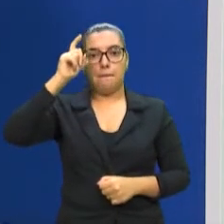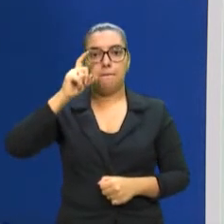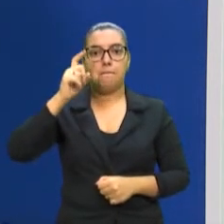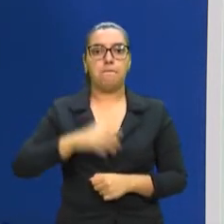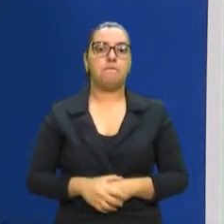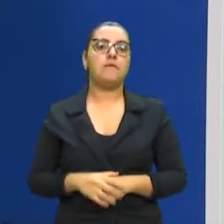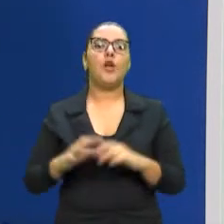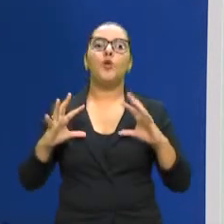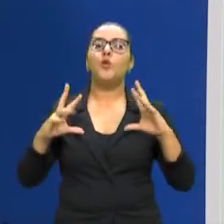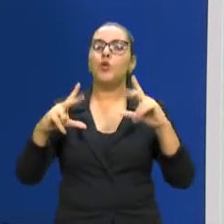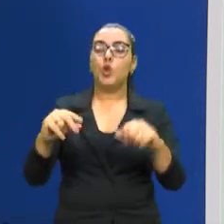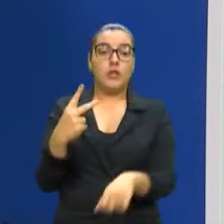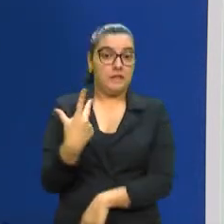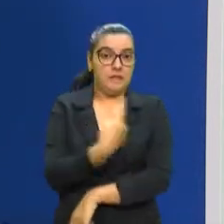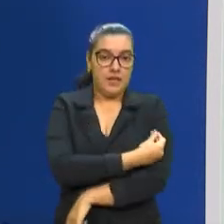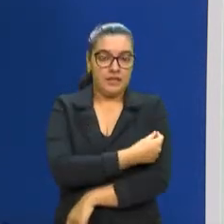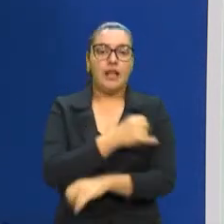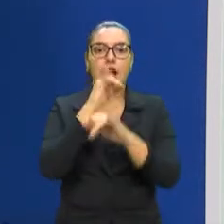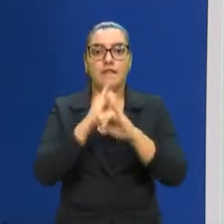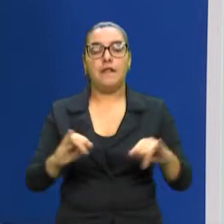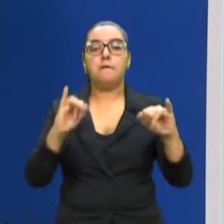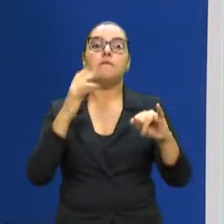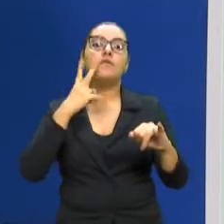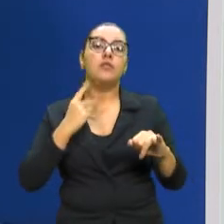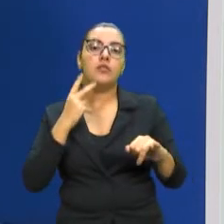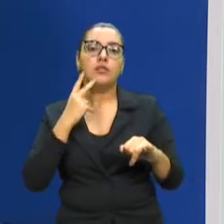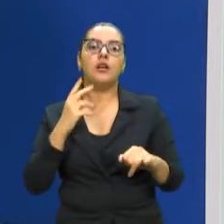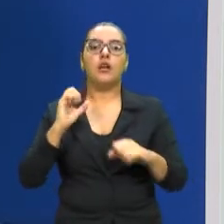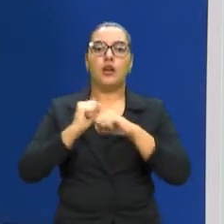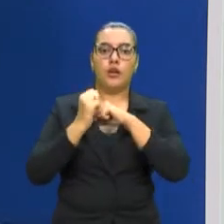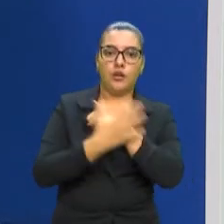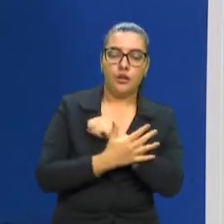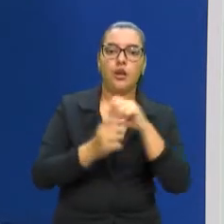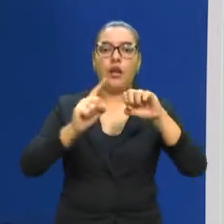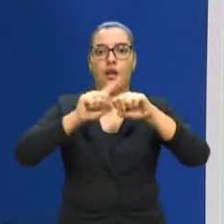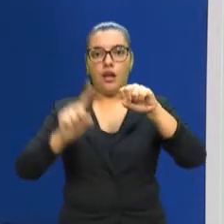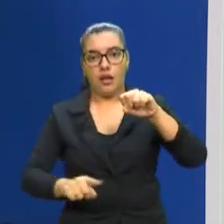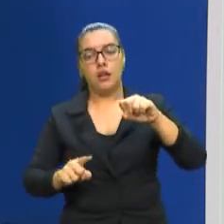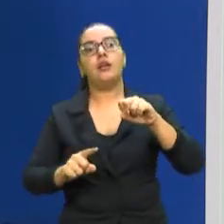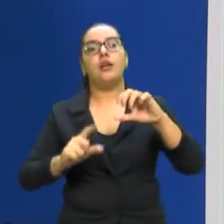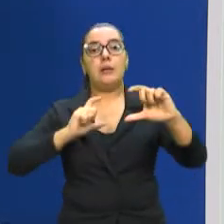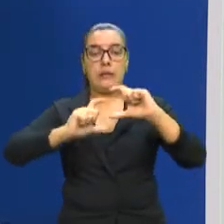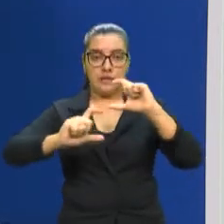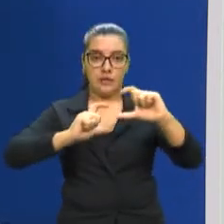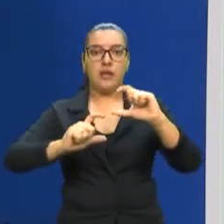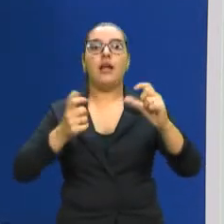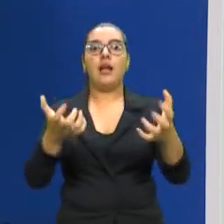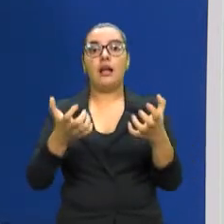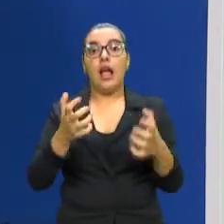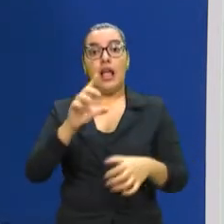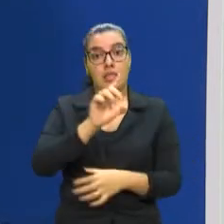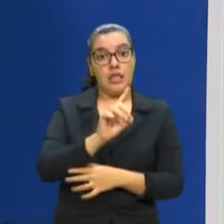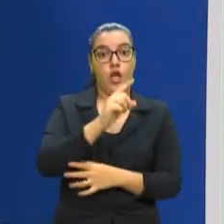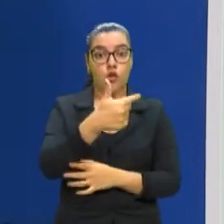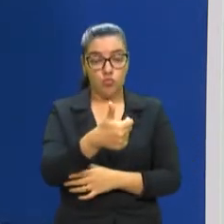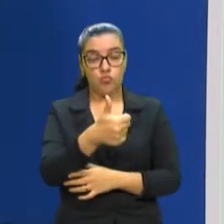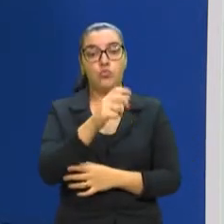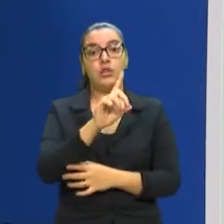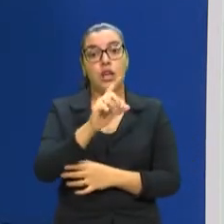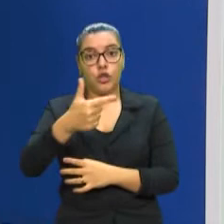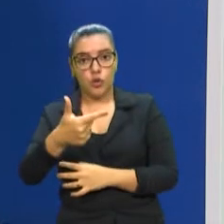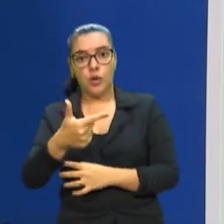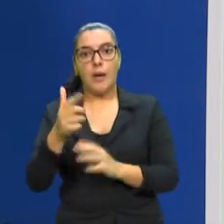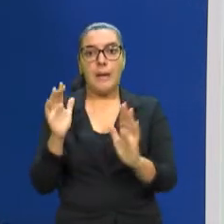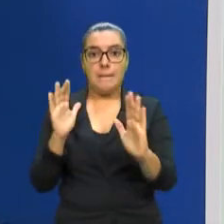Todas as vacinas aplicadas em Fortaleza, Coronavac, AstraZeneca e Pfizer, requerem 2 doses, mais um período